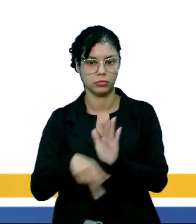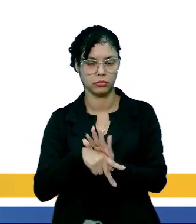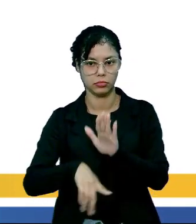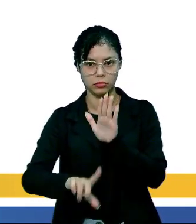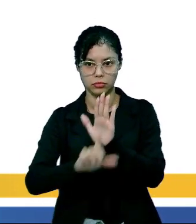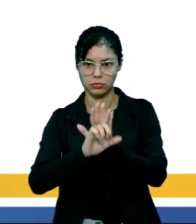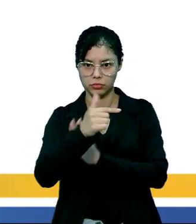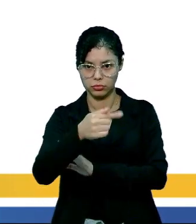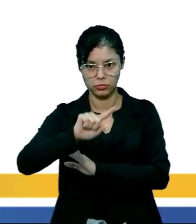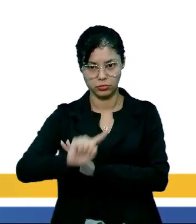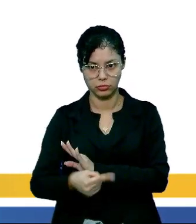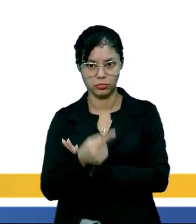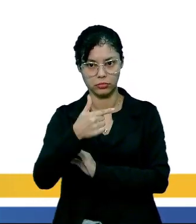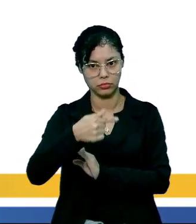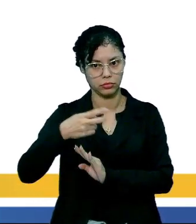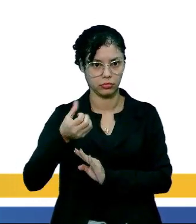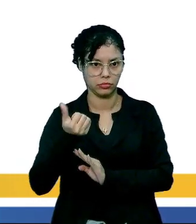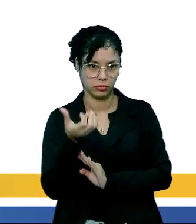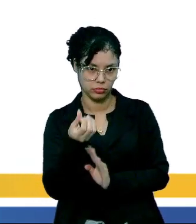as enquadra na Lei